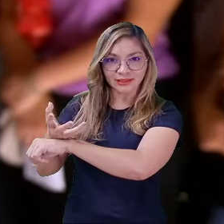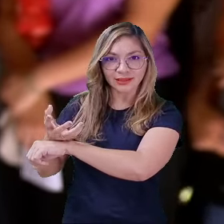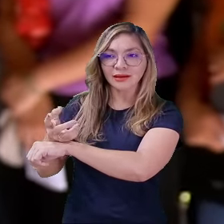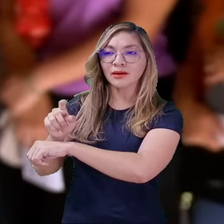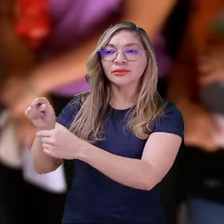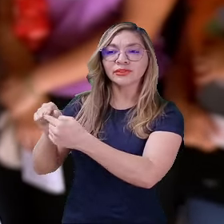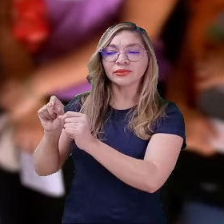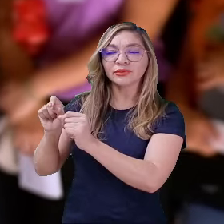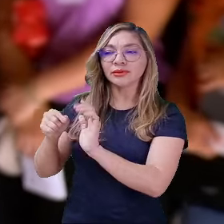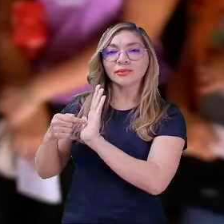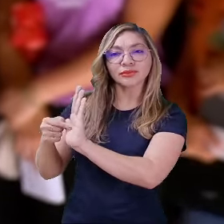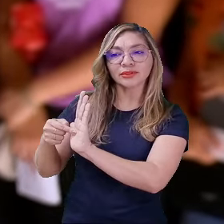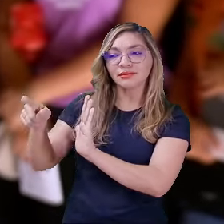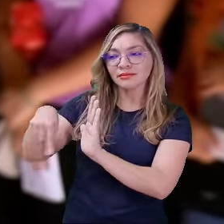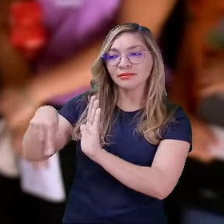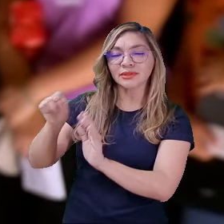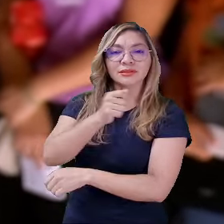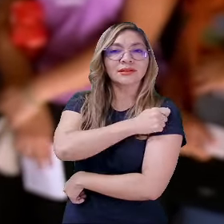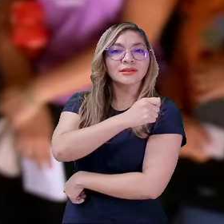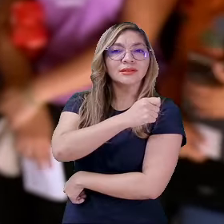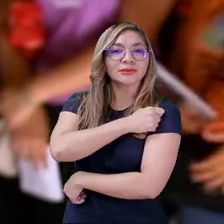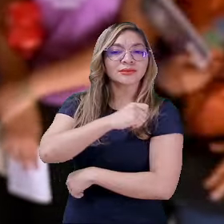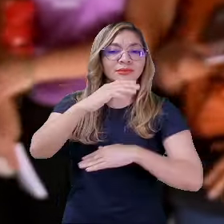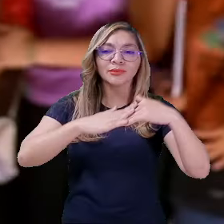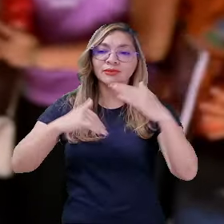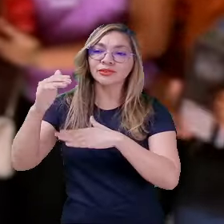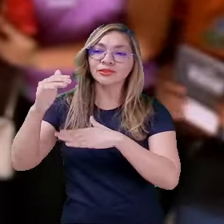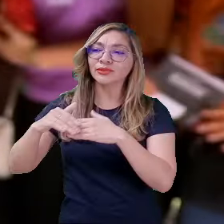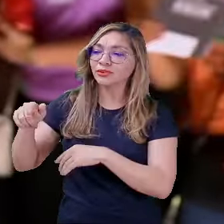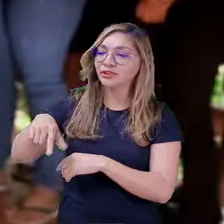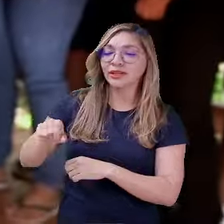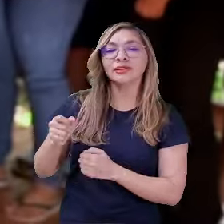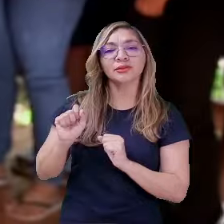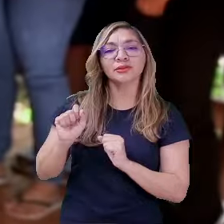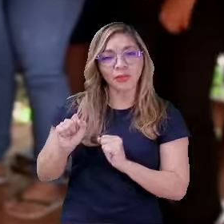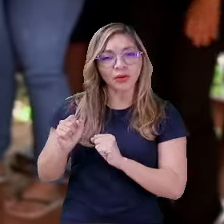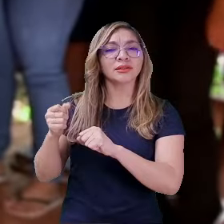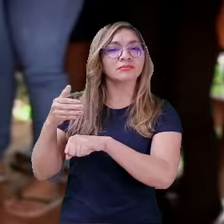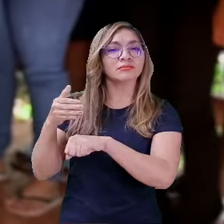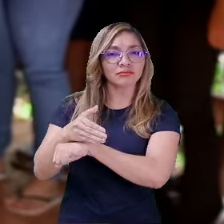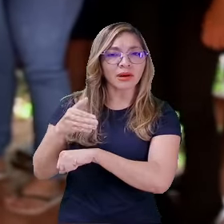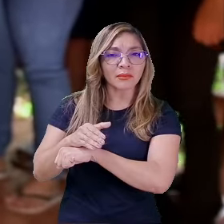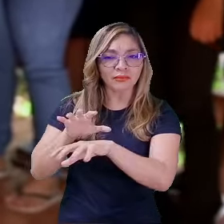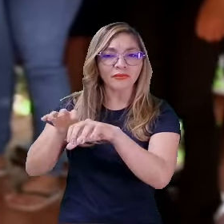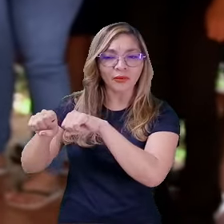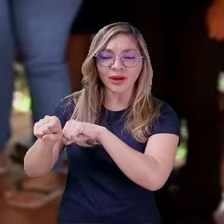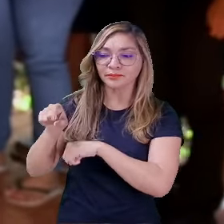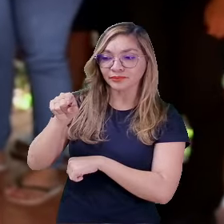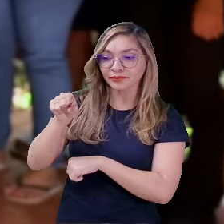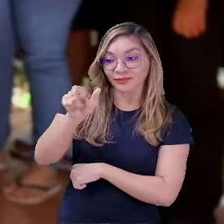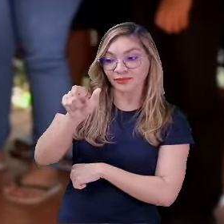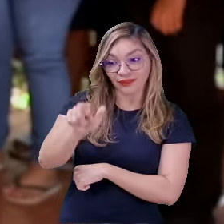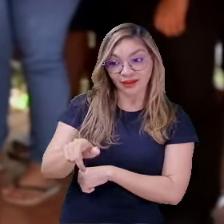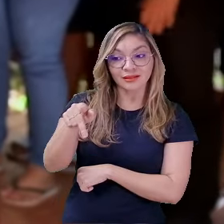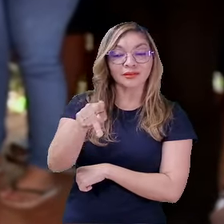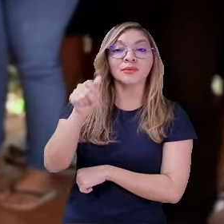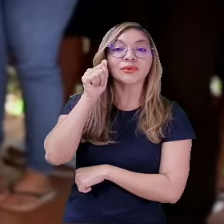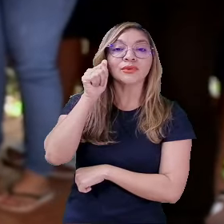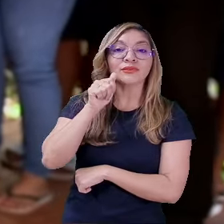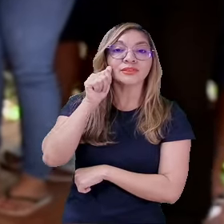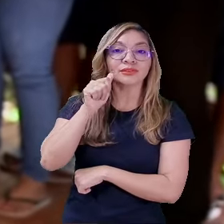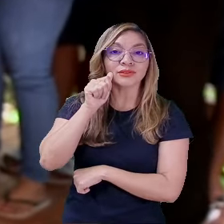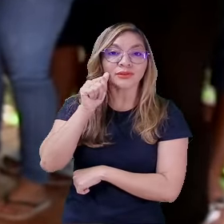alunos aquelas profissões que eles poderão se dedicar. E essa professora em especial tem uma que diz respeito ao sistema